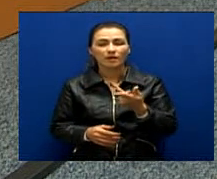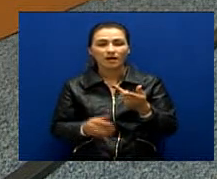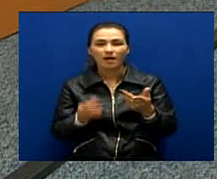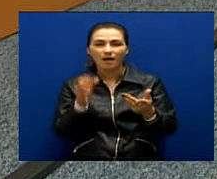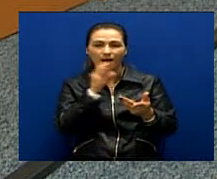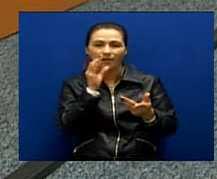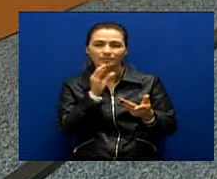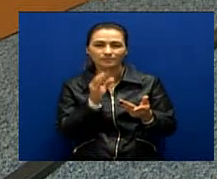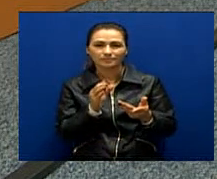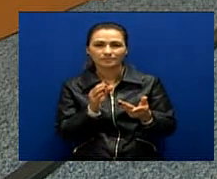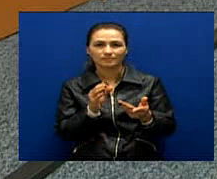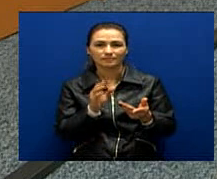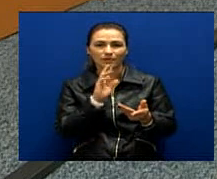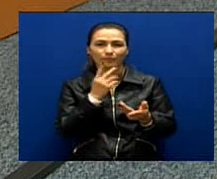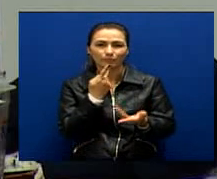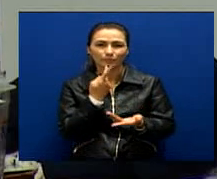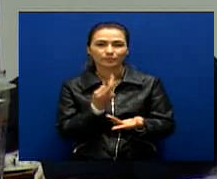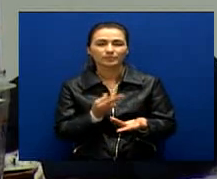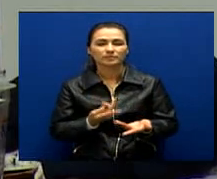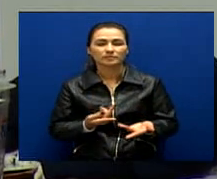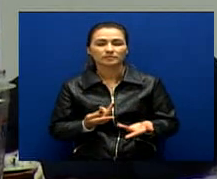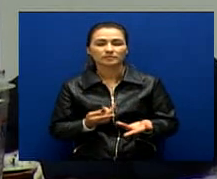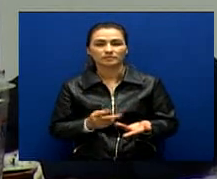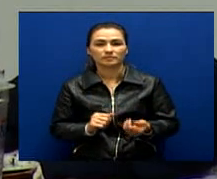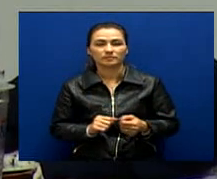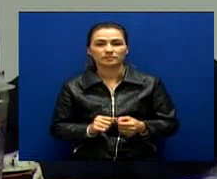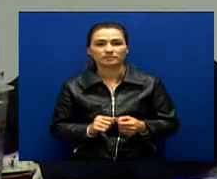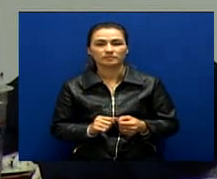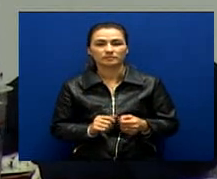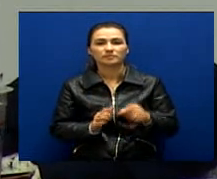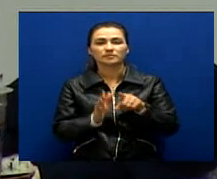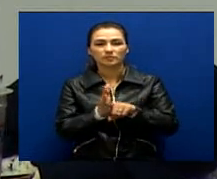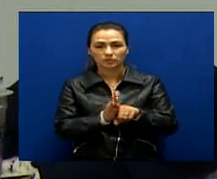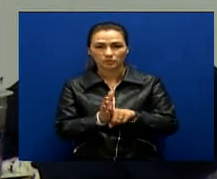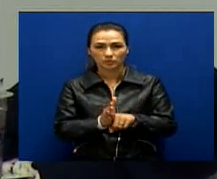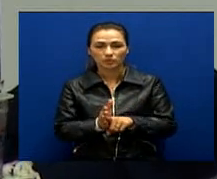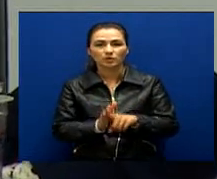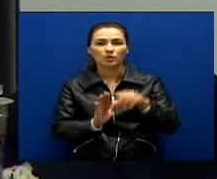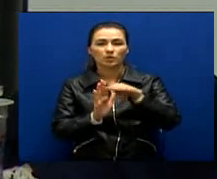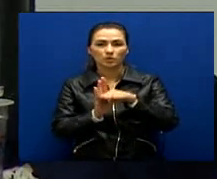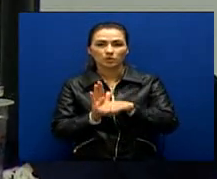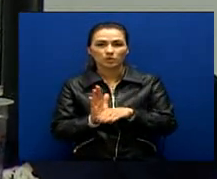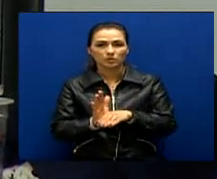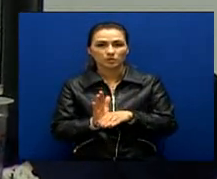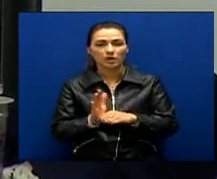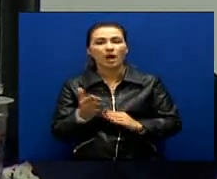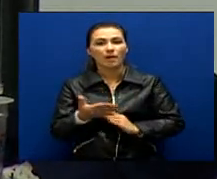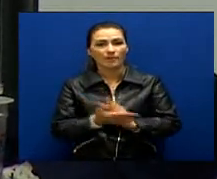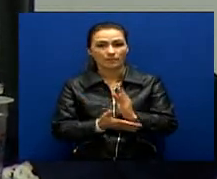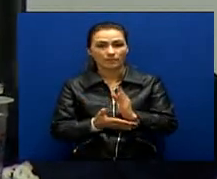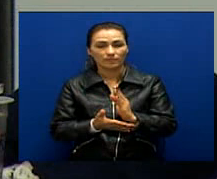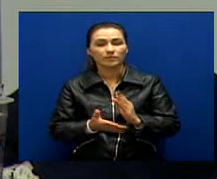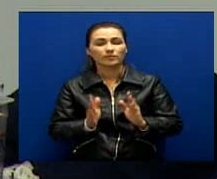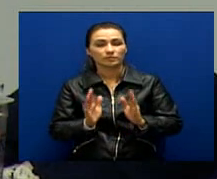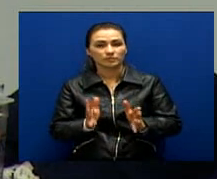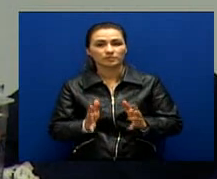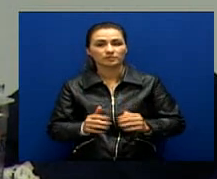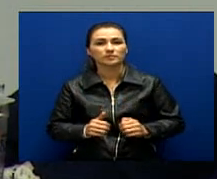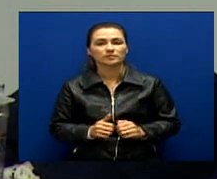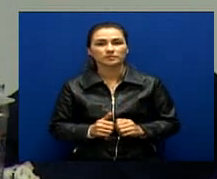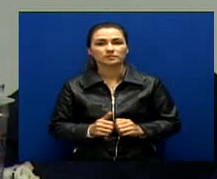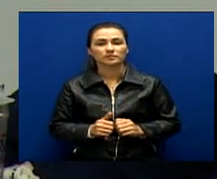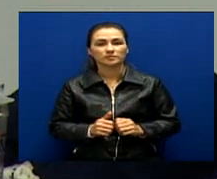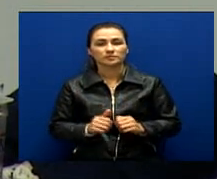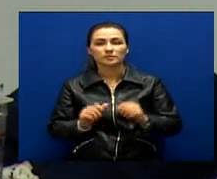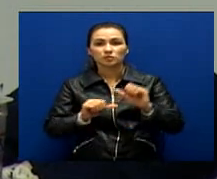na verdade a gente fez a análise é do regimento e já foi aprovado pelo colegiado essa